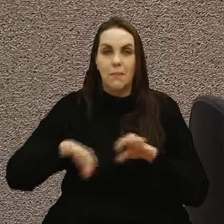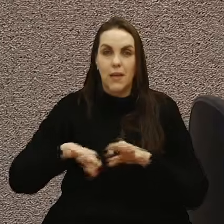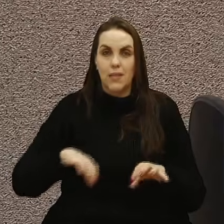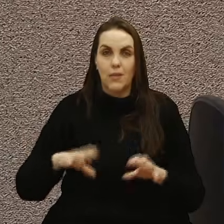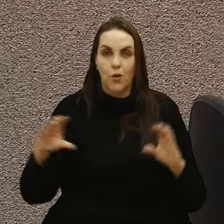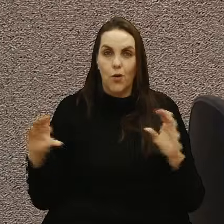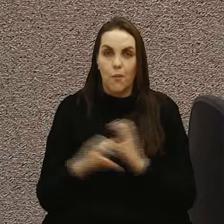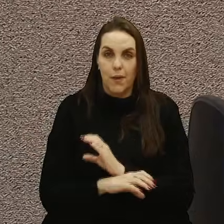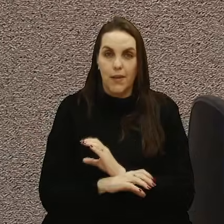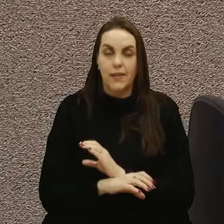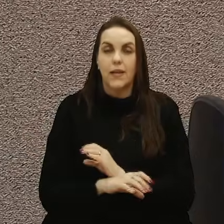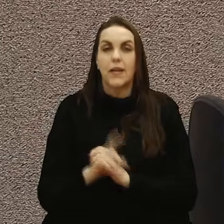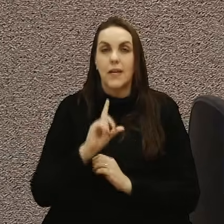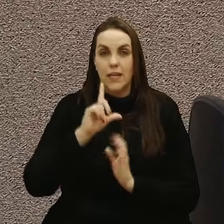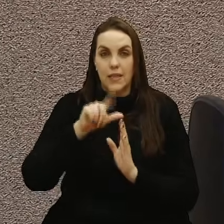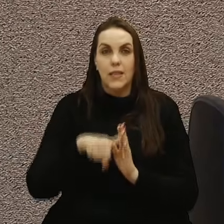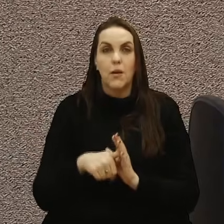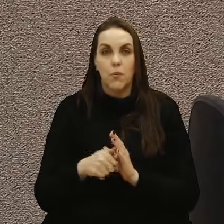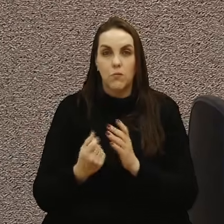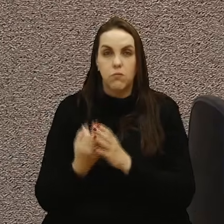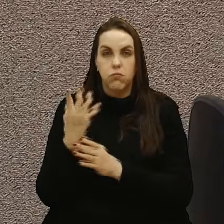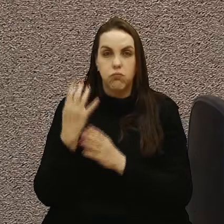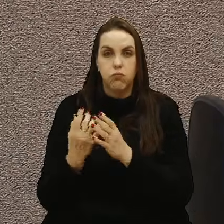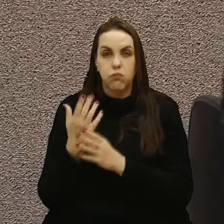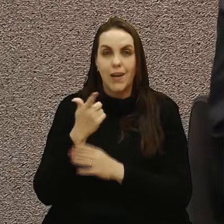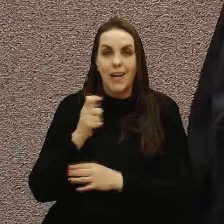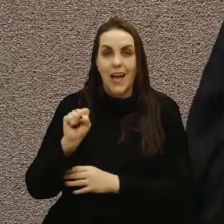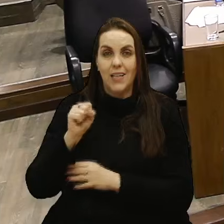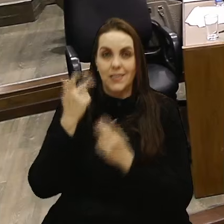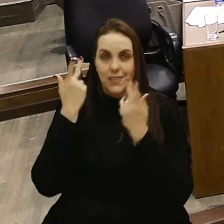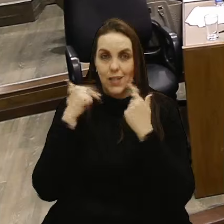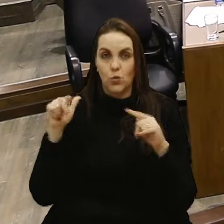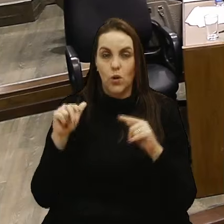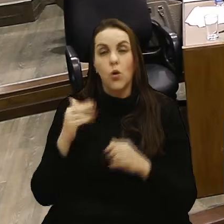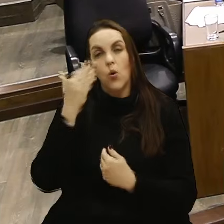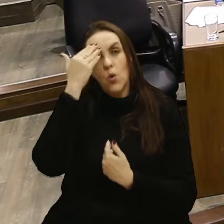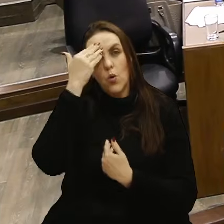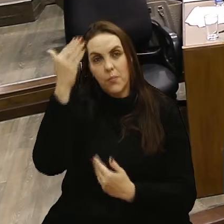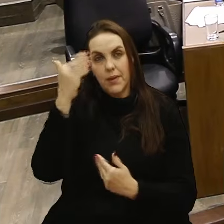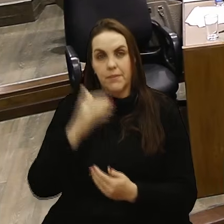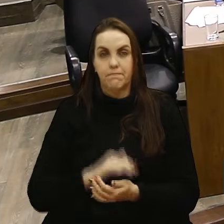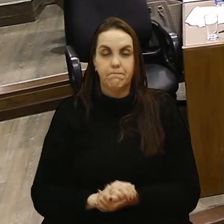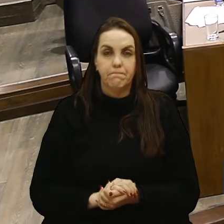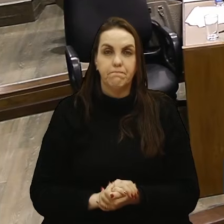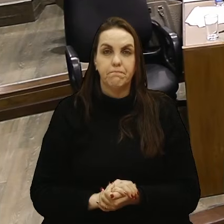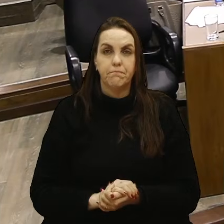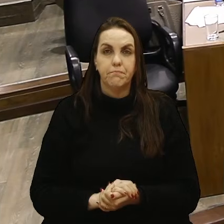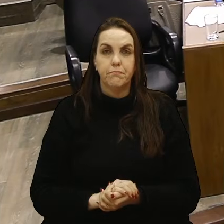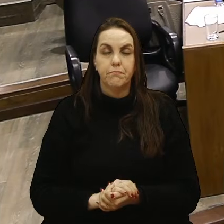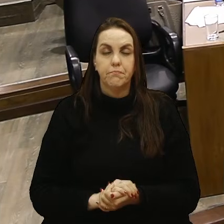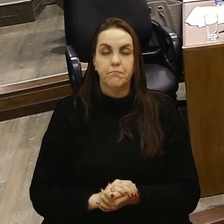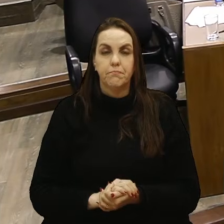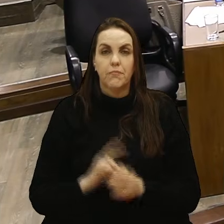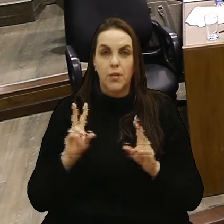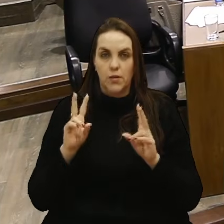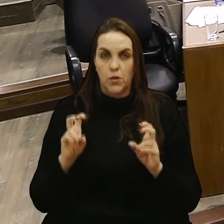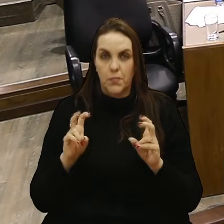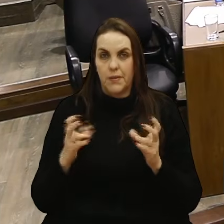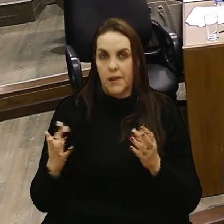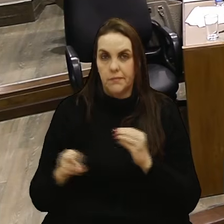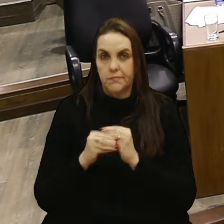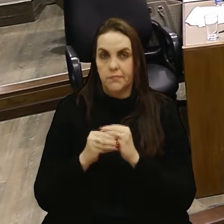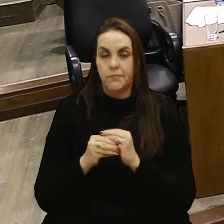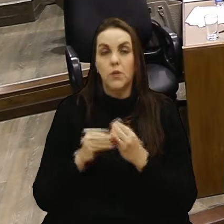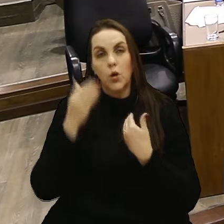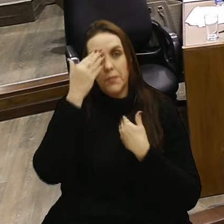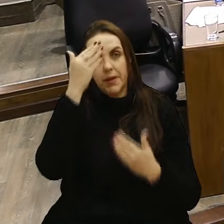pouco até ser uma usina de gás natural. Obrigado, era isso que eu queria comentar. Obrigado, vereador Sandro Fantinel, pela